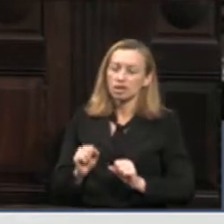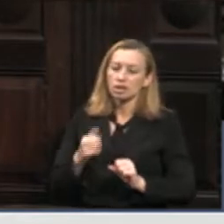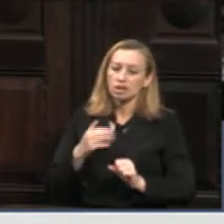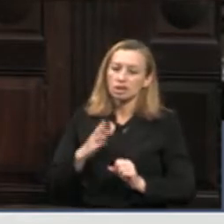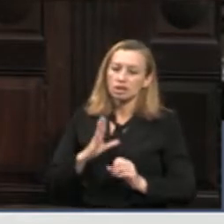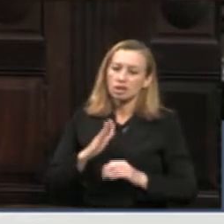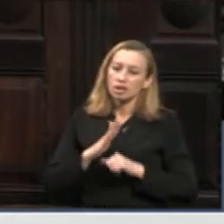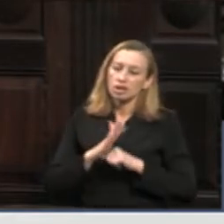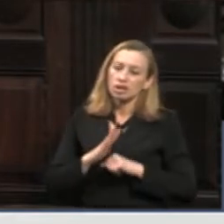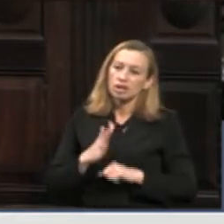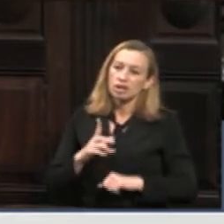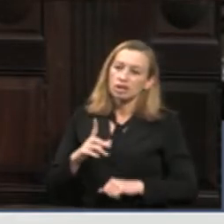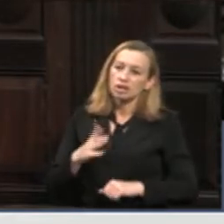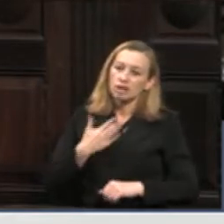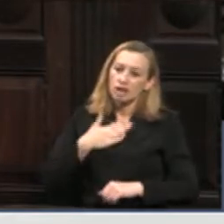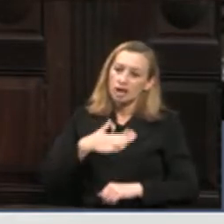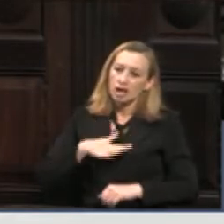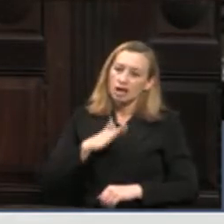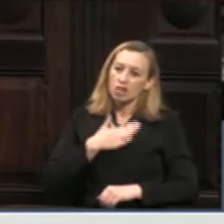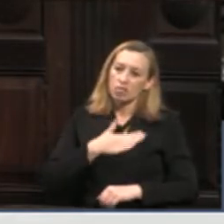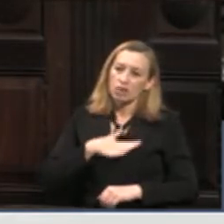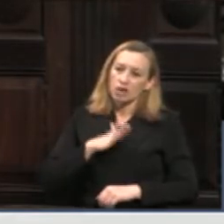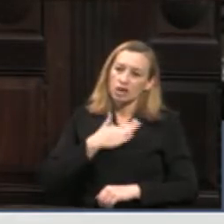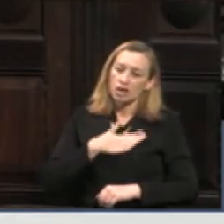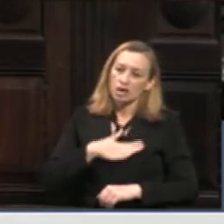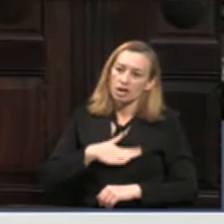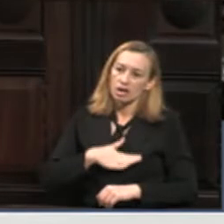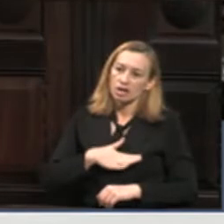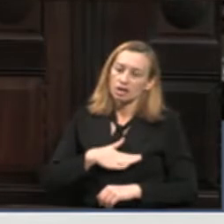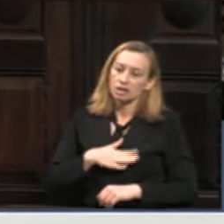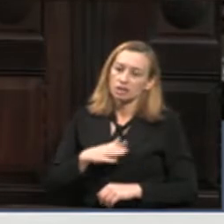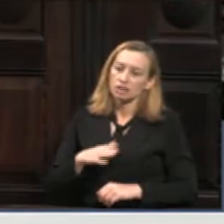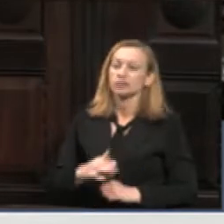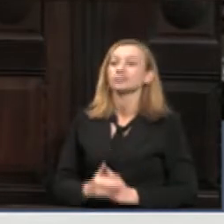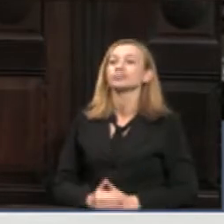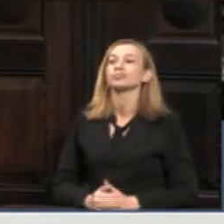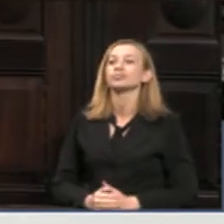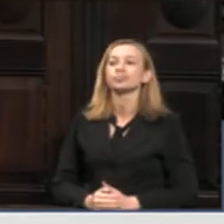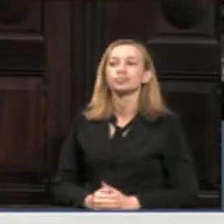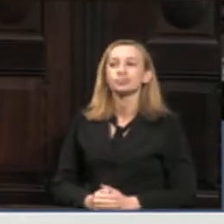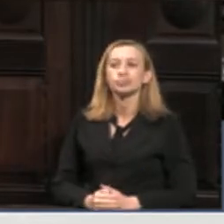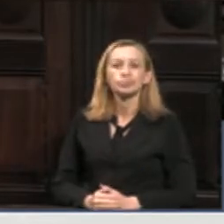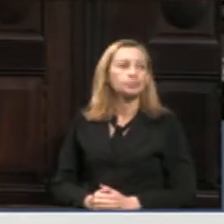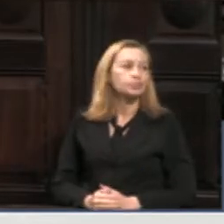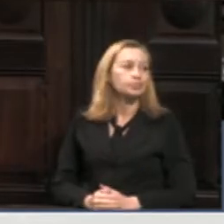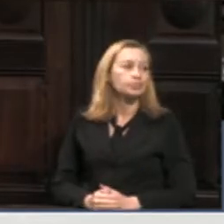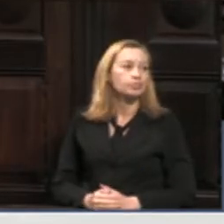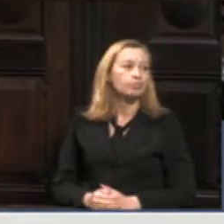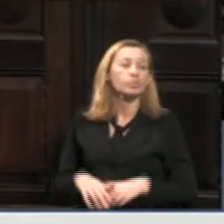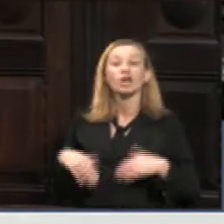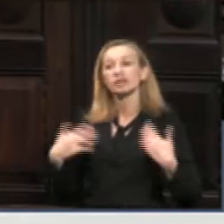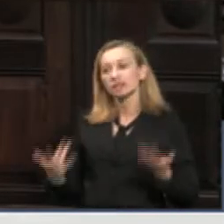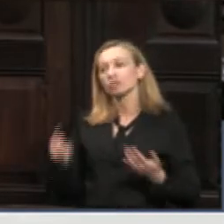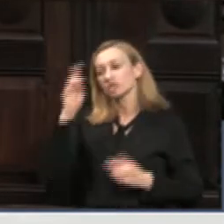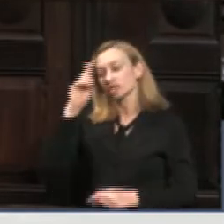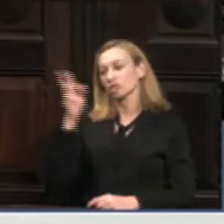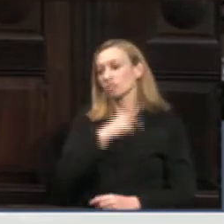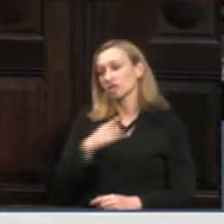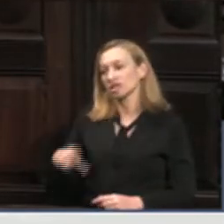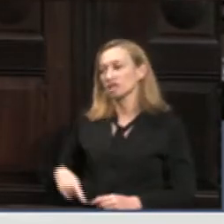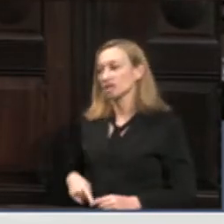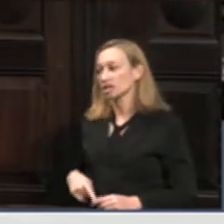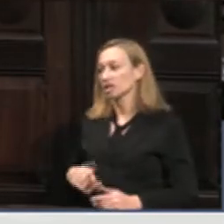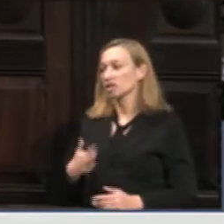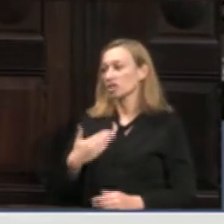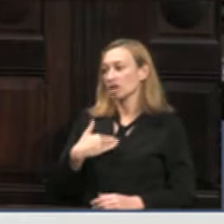muito duras em relação aos seus próprios irmãos. Então, senhor presidente, era esse o meu